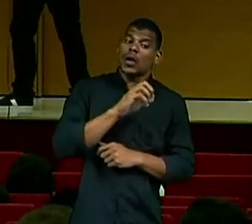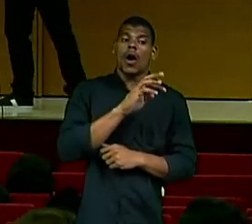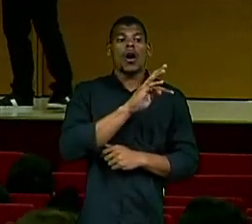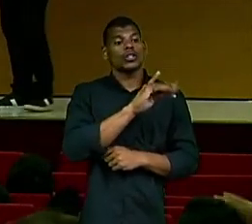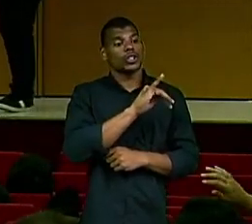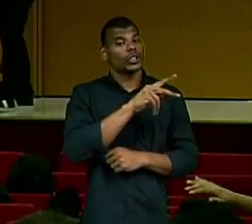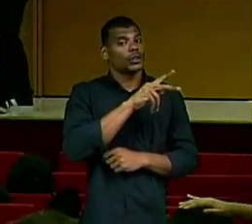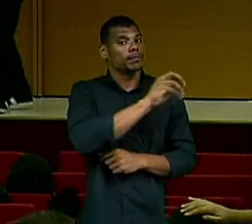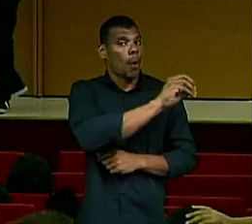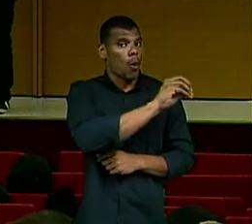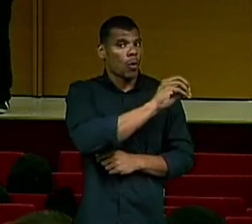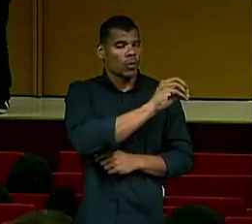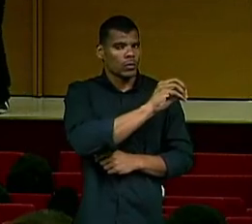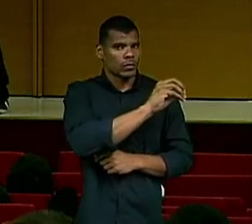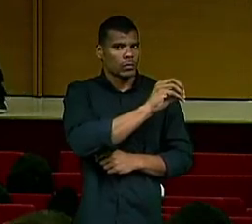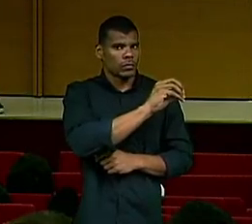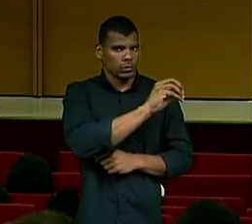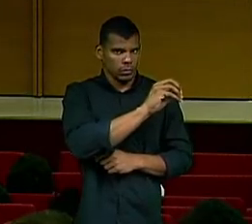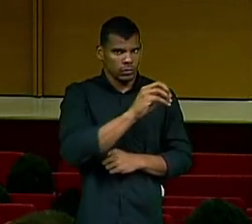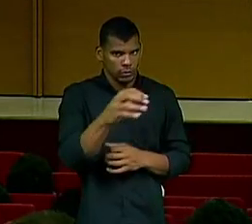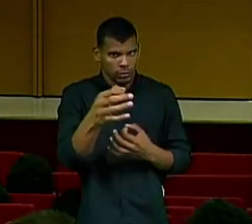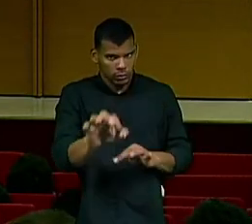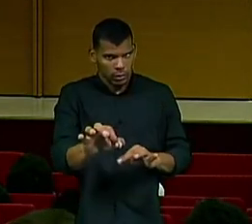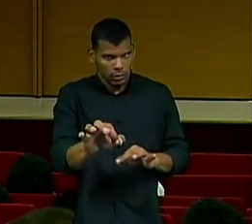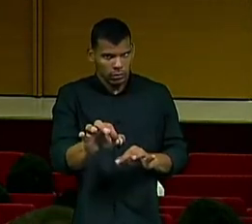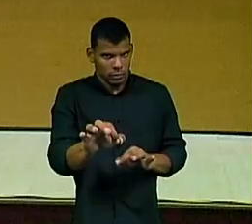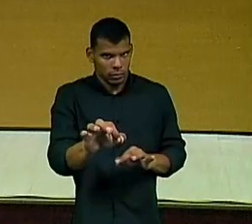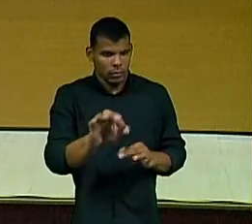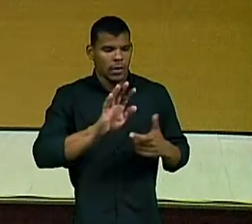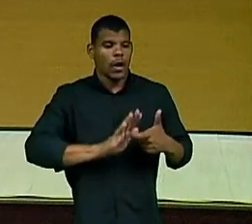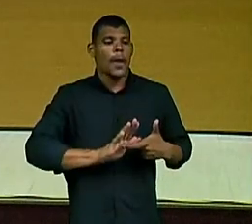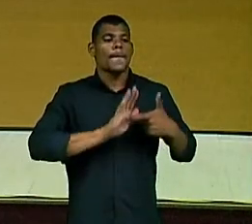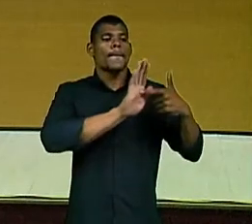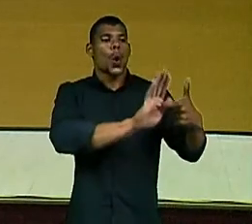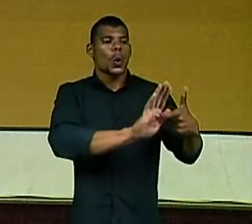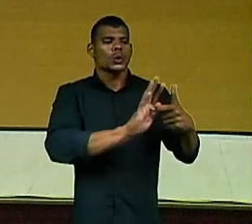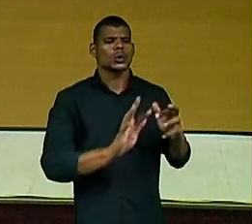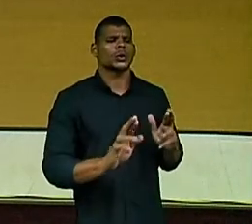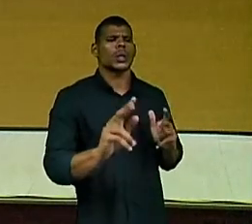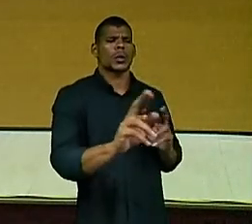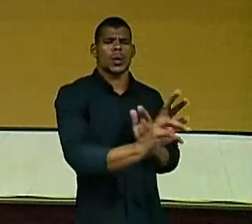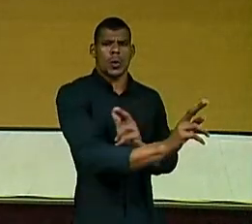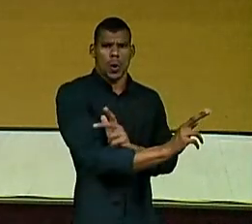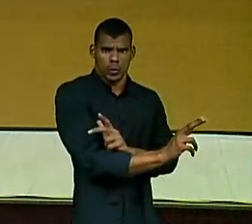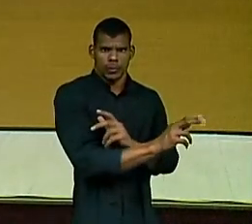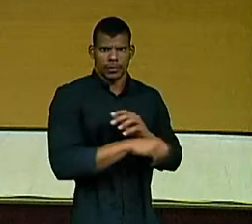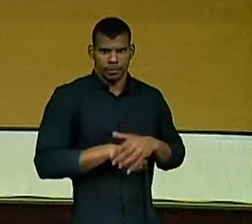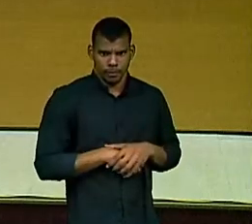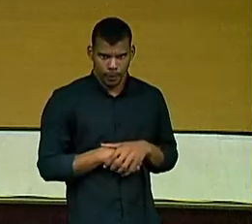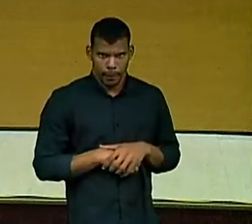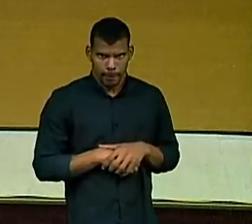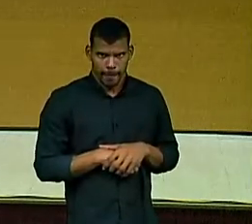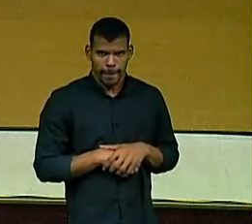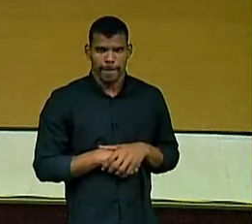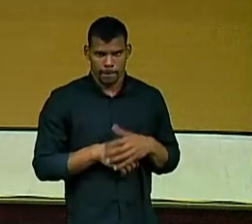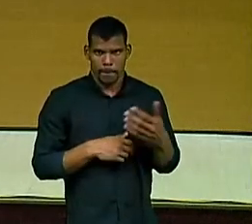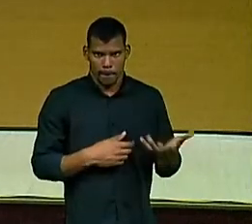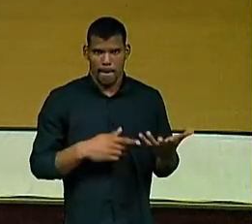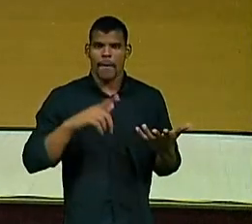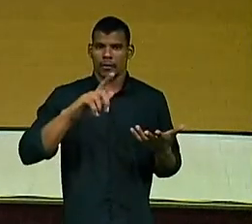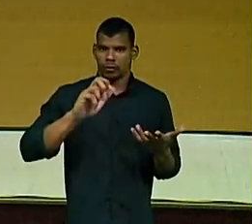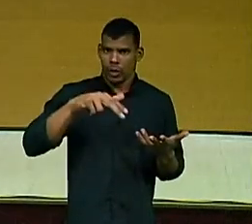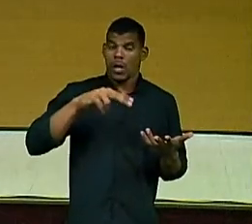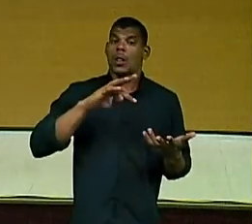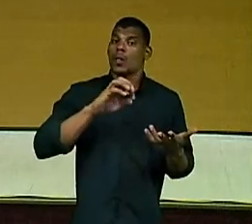o conjunto de Genesis de um organismo tanto faz animal planta fungo protozoário tanto faz o conjunto de genes de um